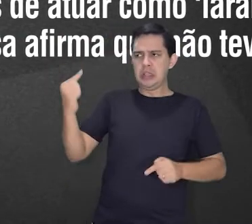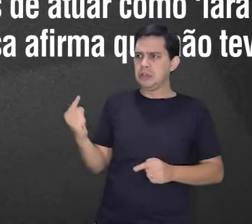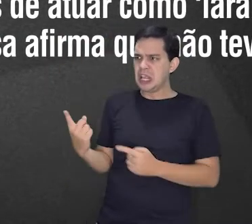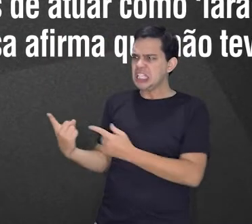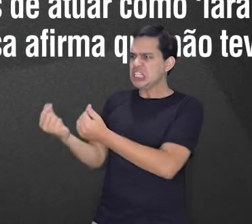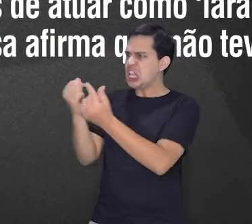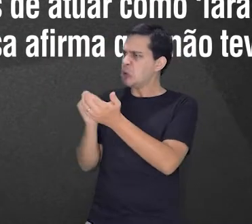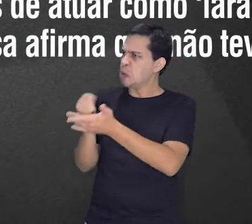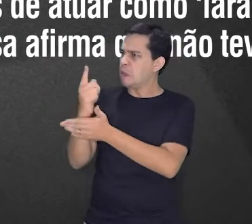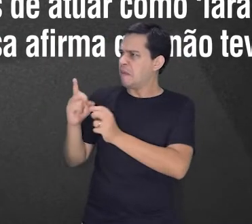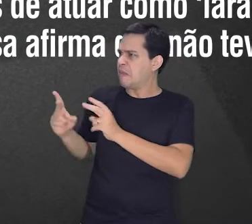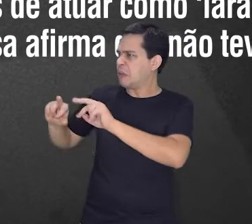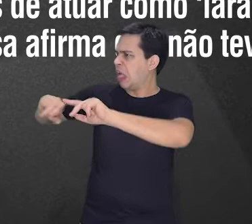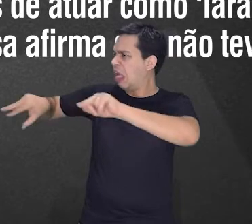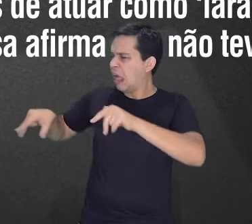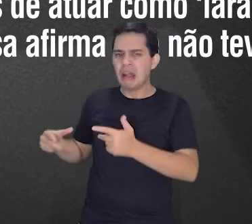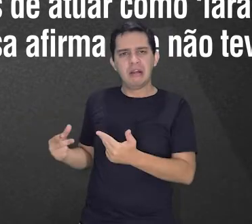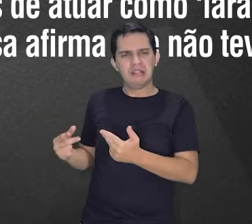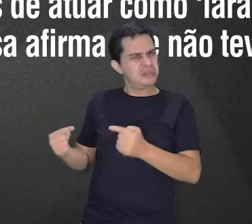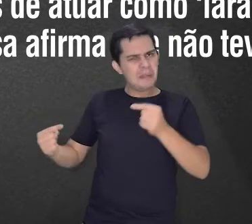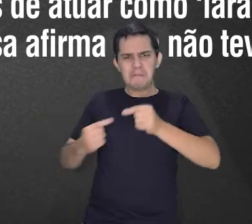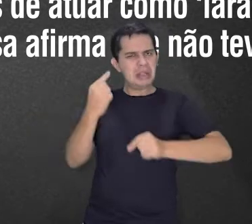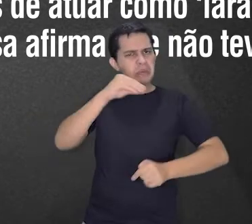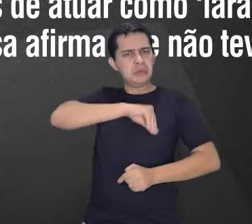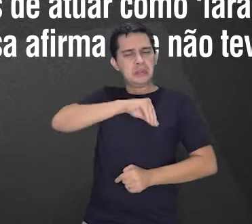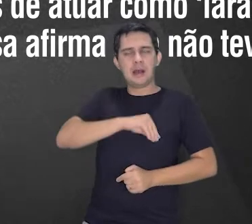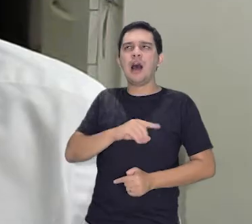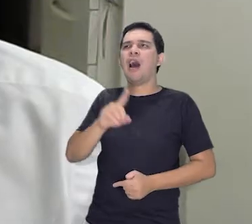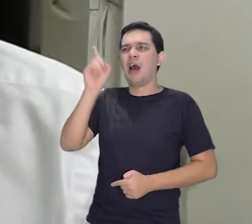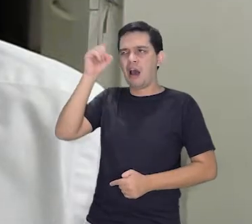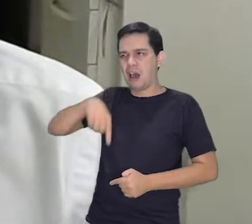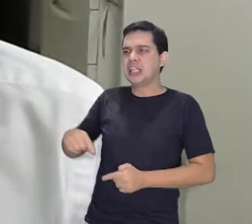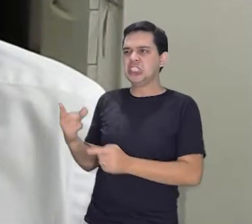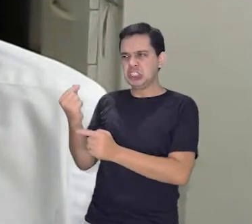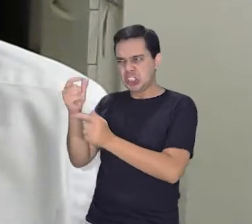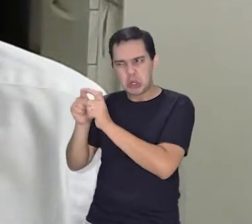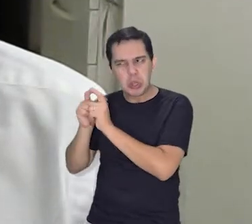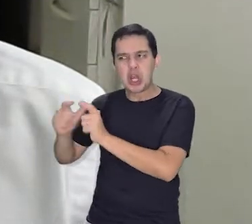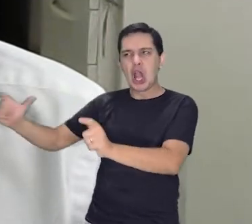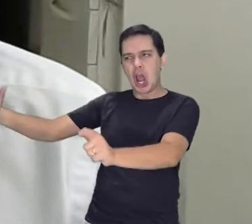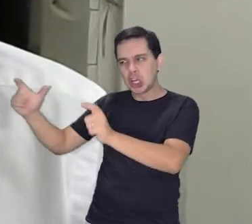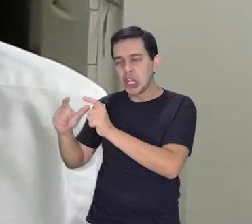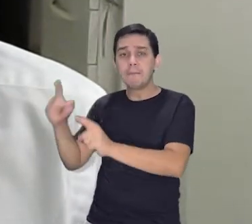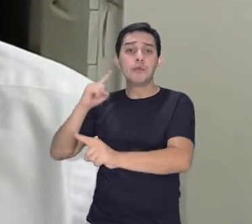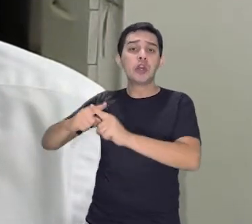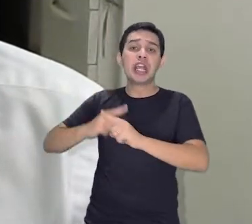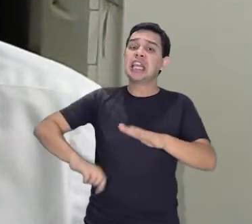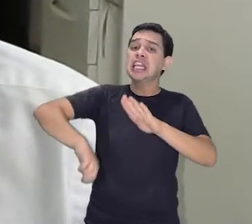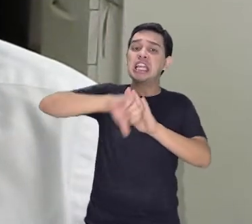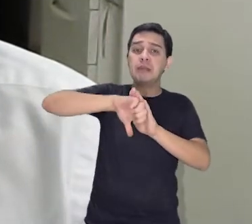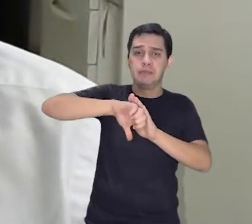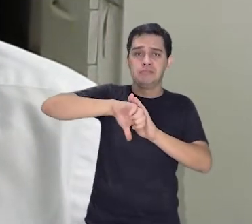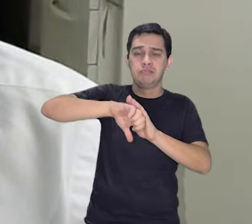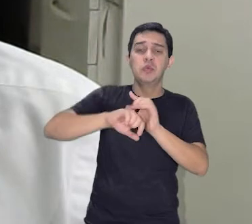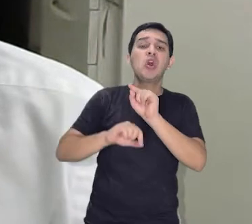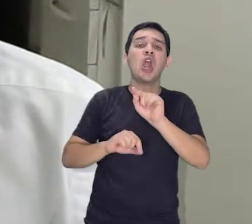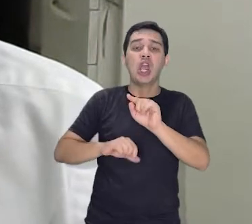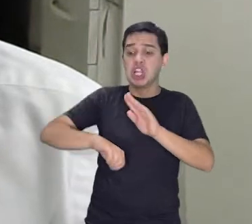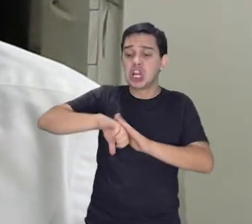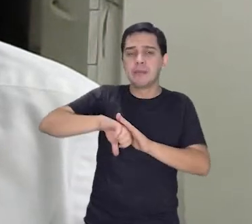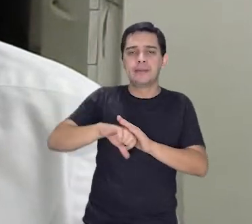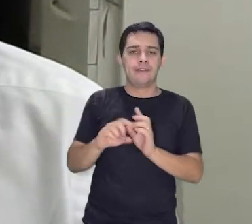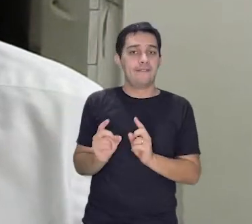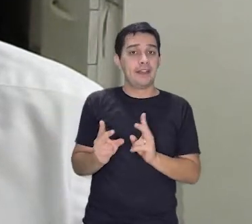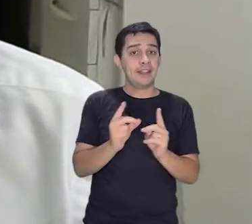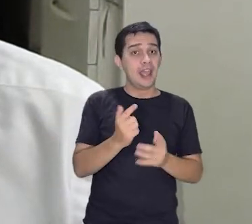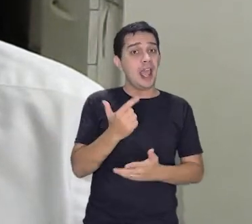demonstraram também que essa renda incompatível era produto de crimes. Crimes esses relacionados ao comércio de armas de fogo, era